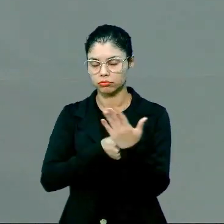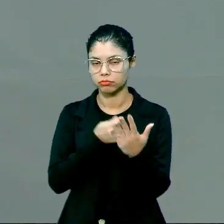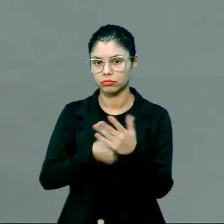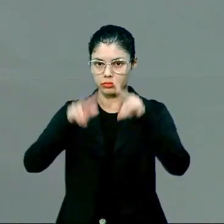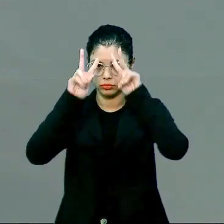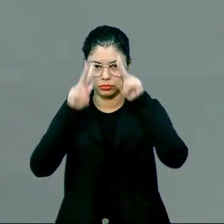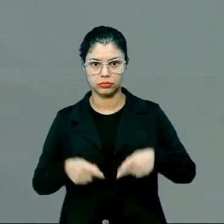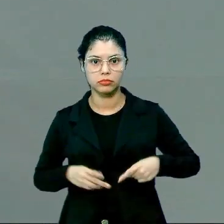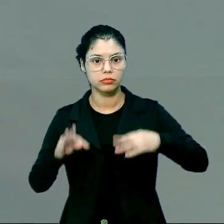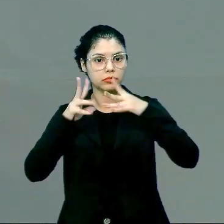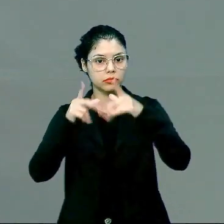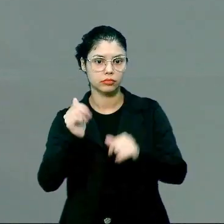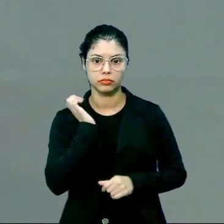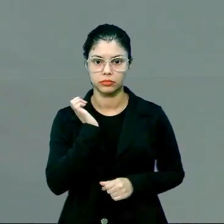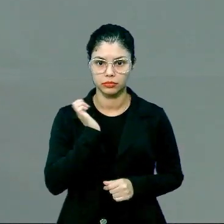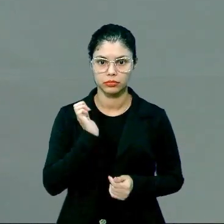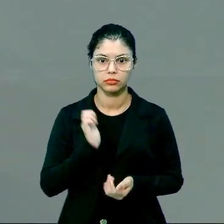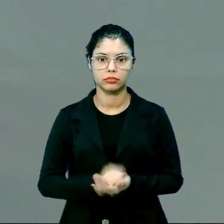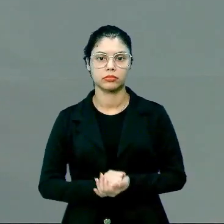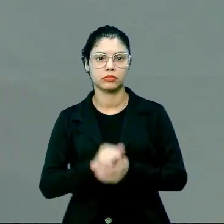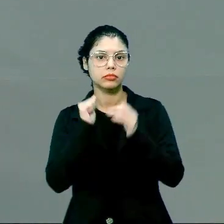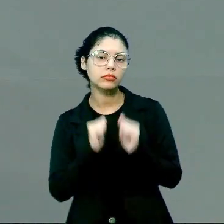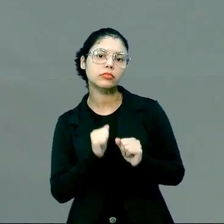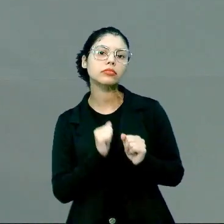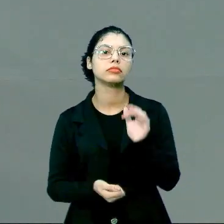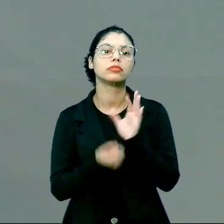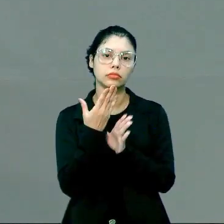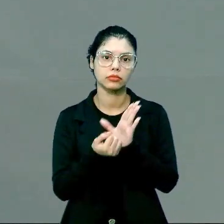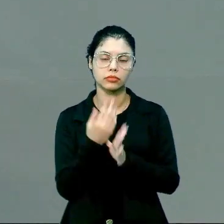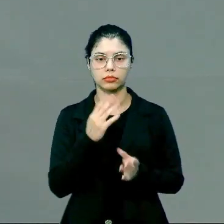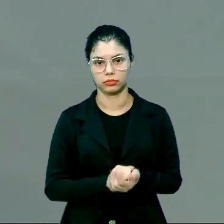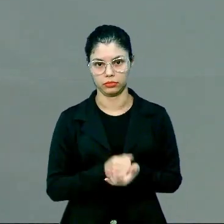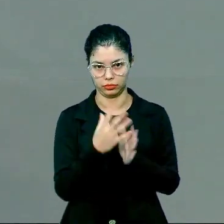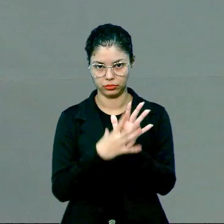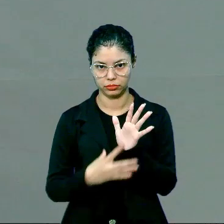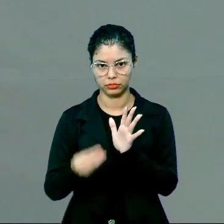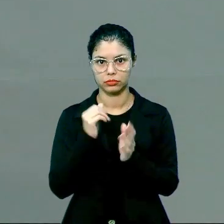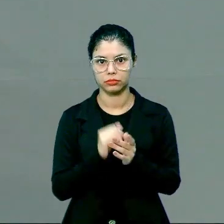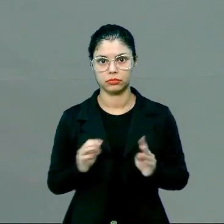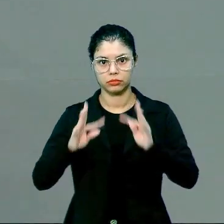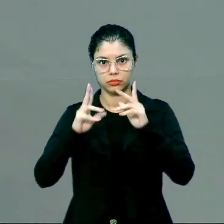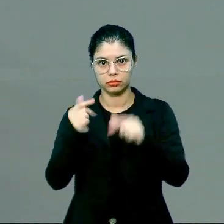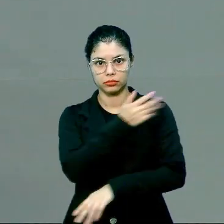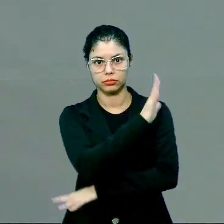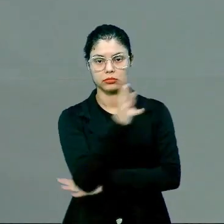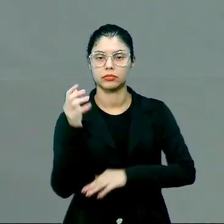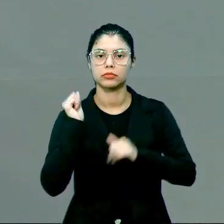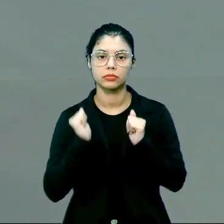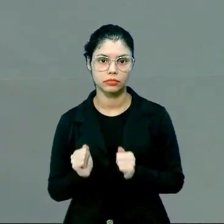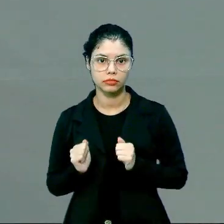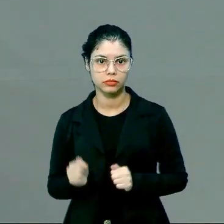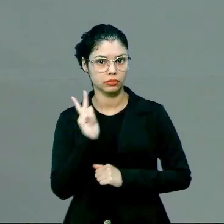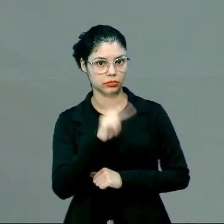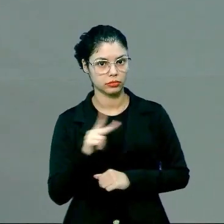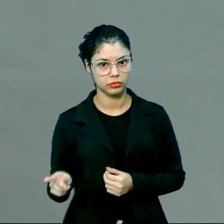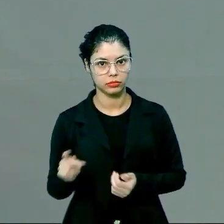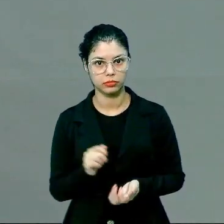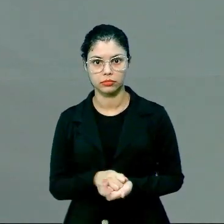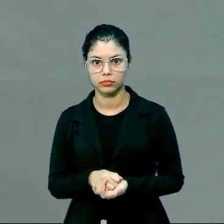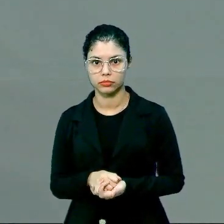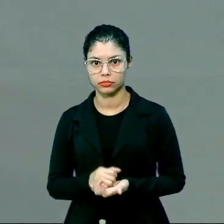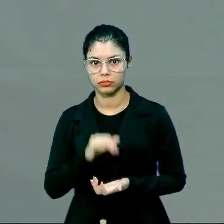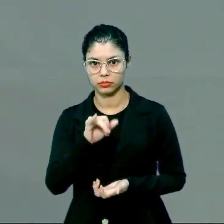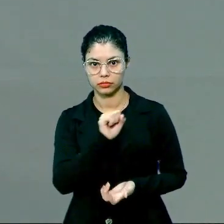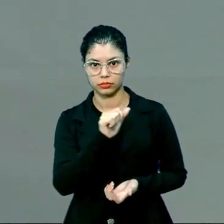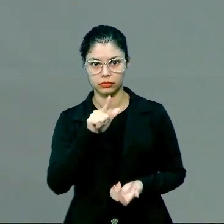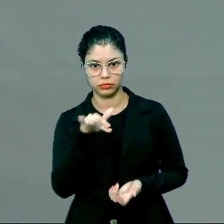humano, toda a riqueza que pudesse ser produzida, retirar da natureza tudo que se pudesse. Ah, professor Isaías,